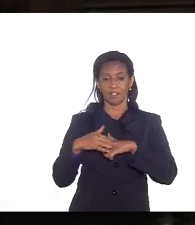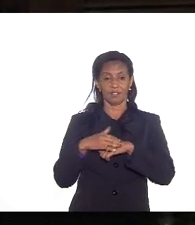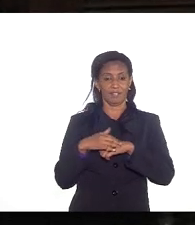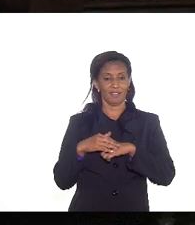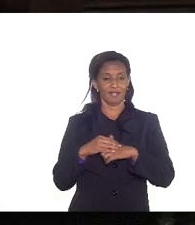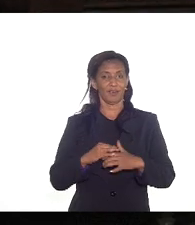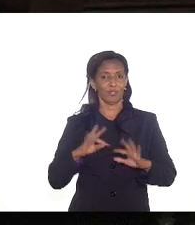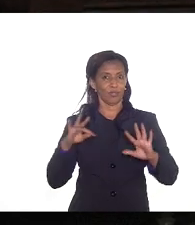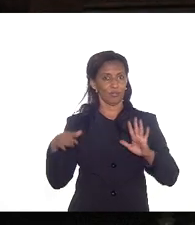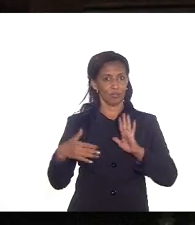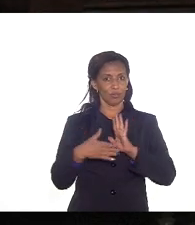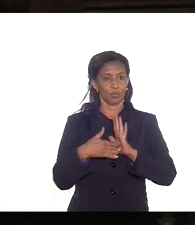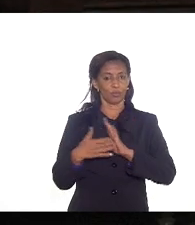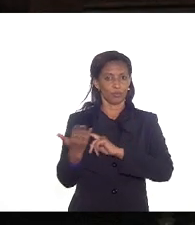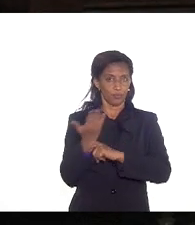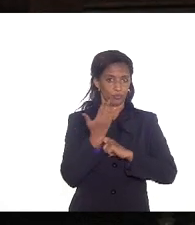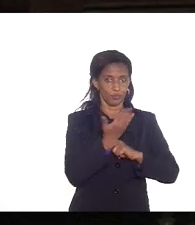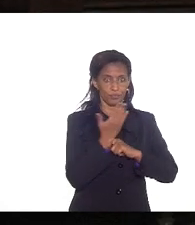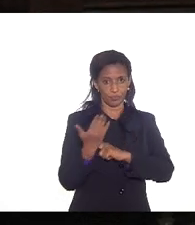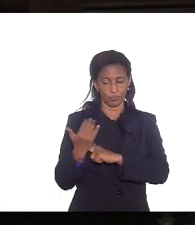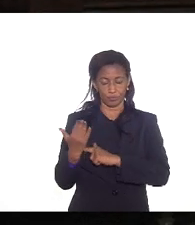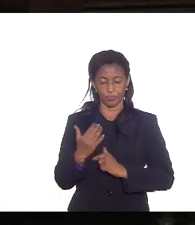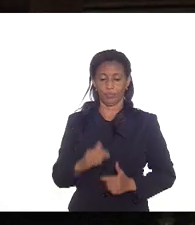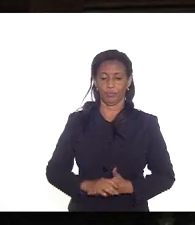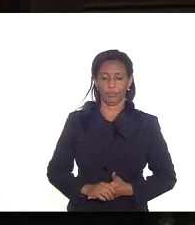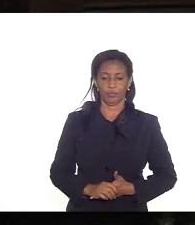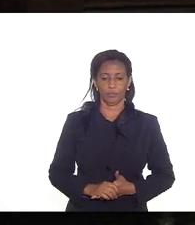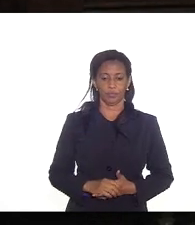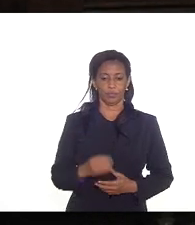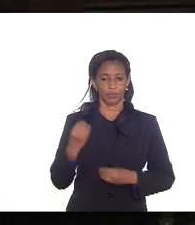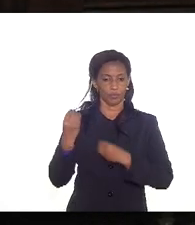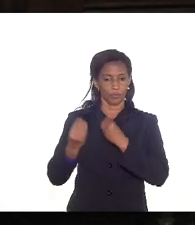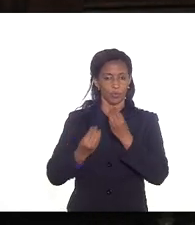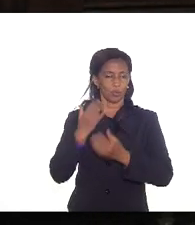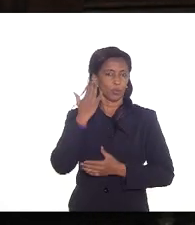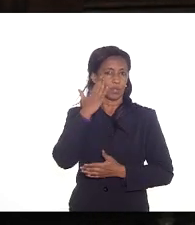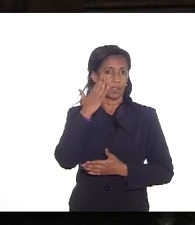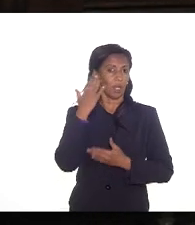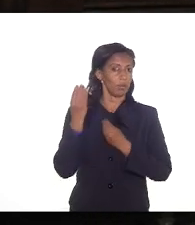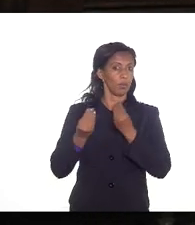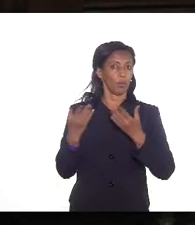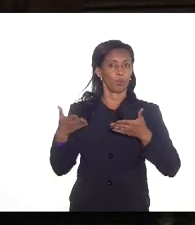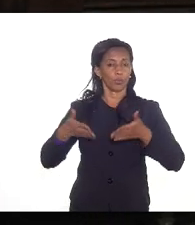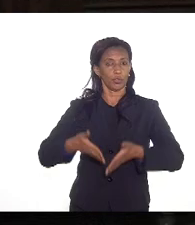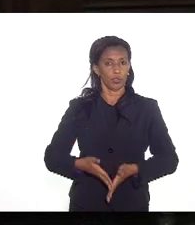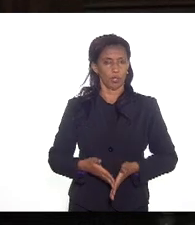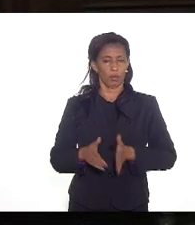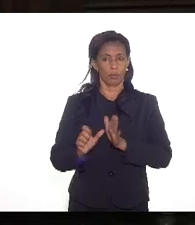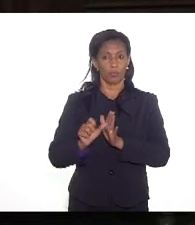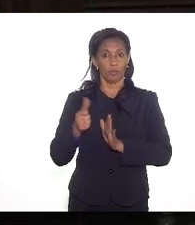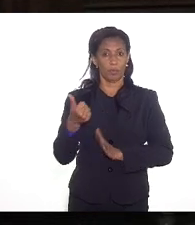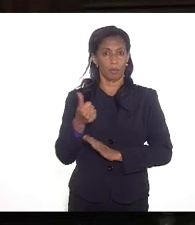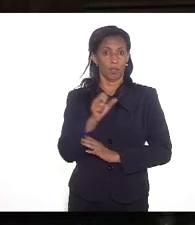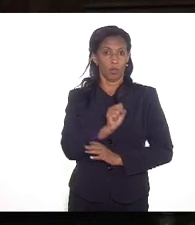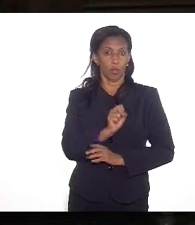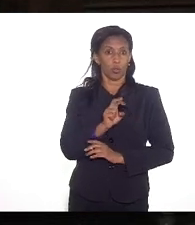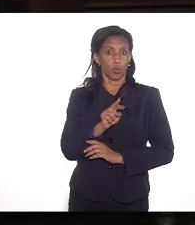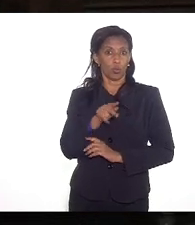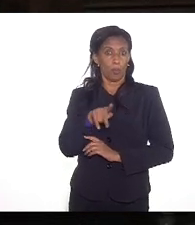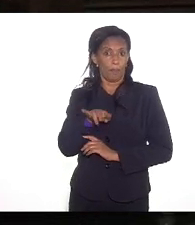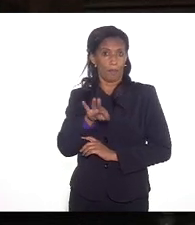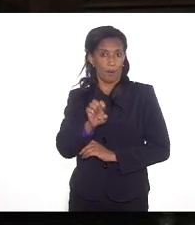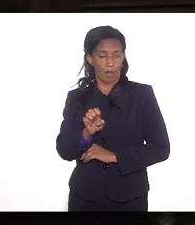tudo muito me ajudou em tudo todo mundo sabe como eu cheguei aqui eu fui primeiro suplente da